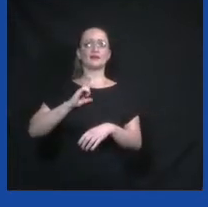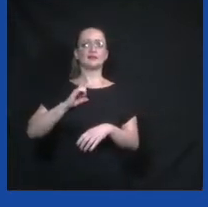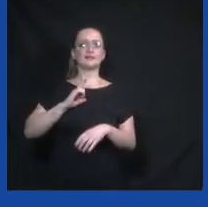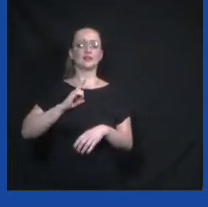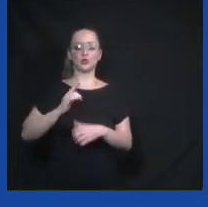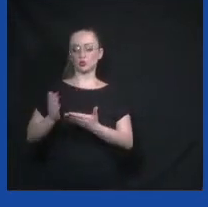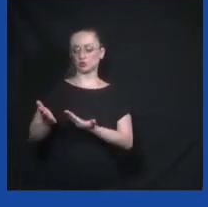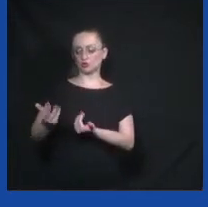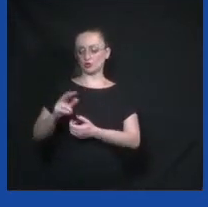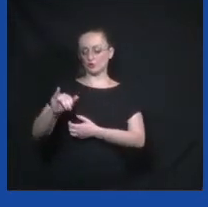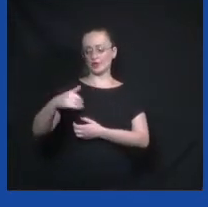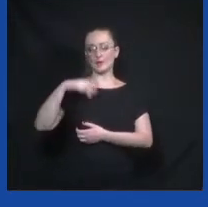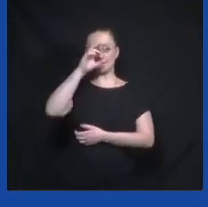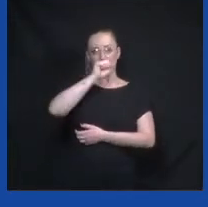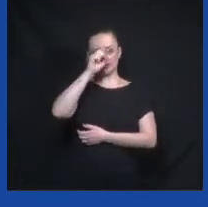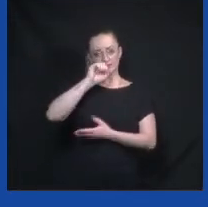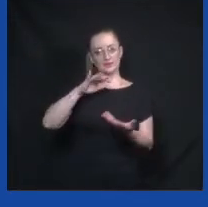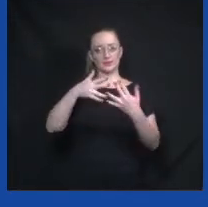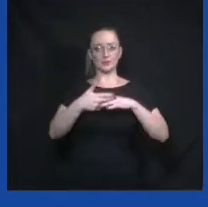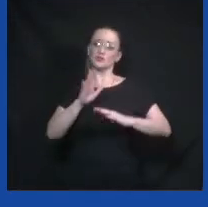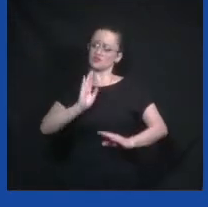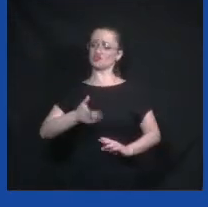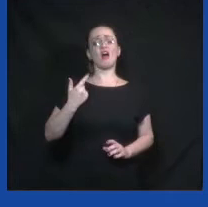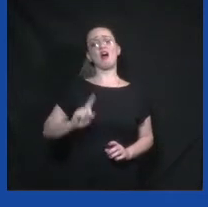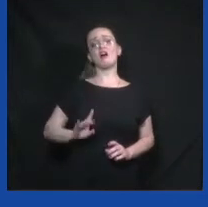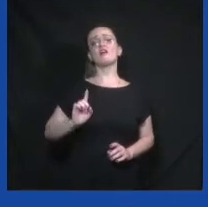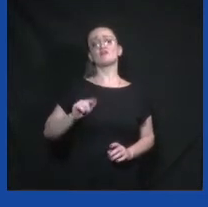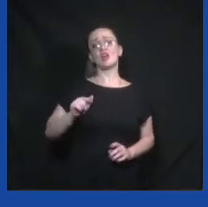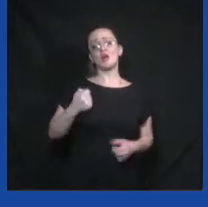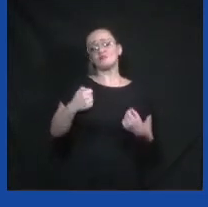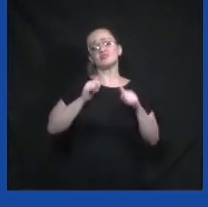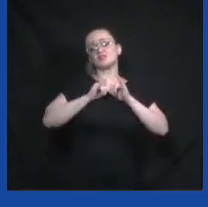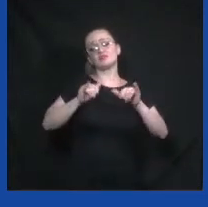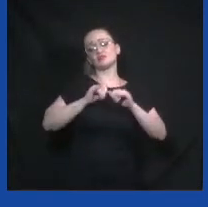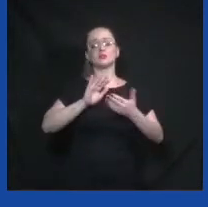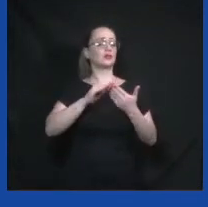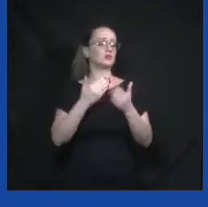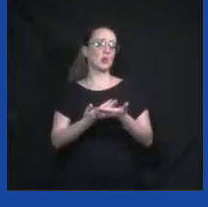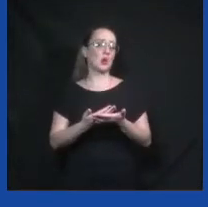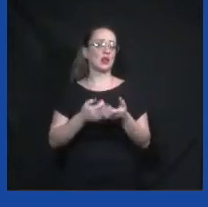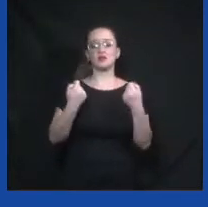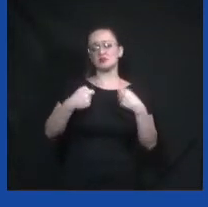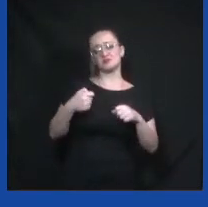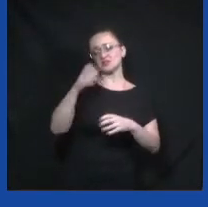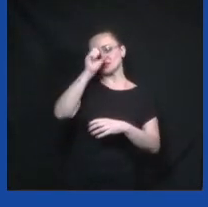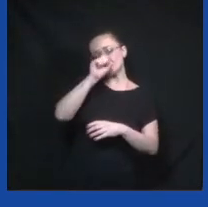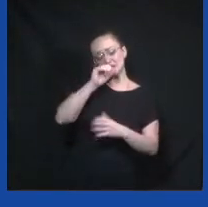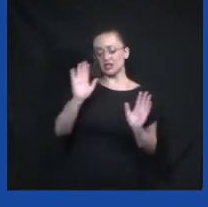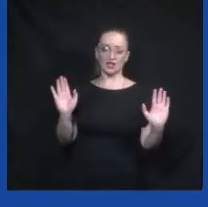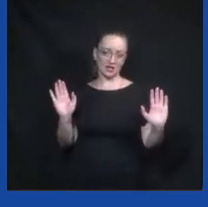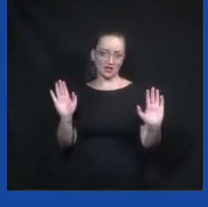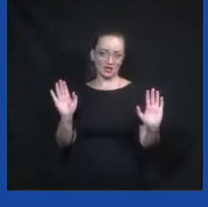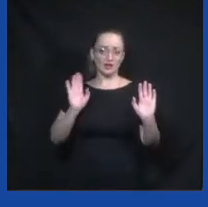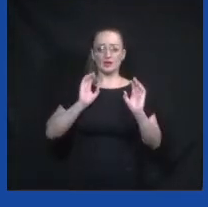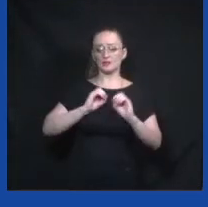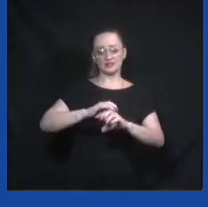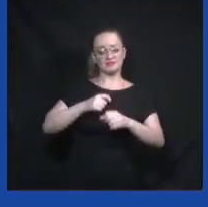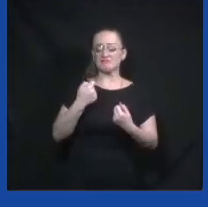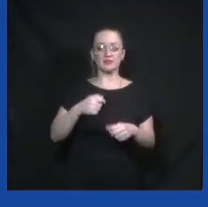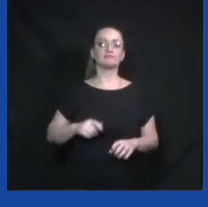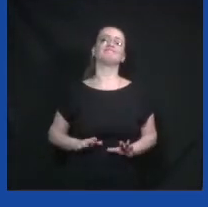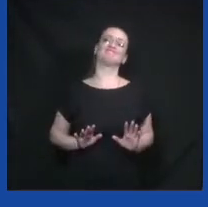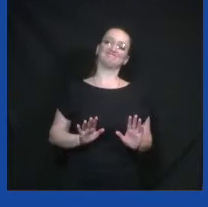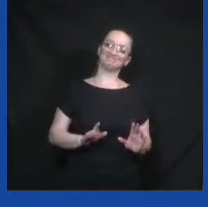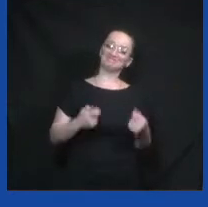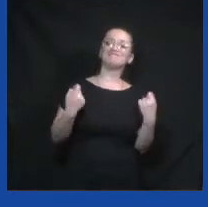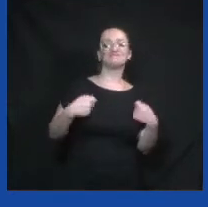jovens vão aprender a exercer a cidadania por geração espontânea. Ah, não precisa falar na escola, isso aí ele aprende em outro lugar, aprende... E não é assim, isso tem que fazer